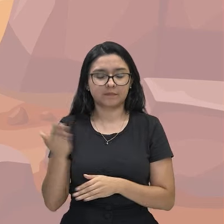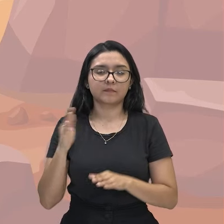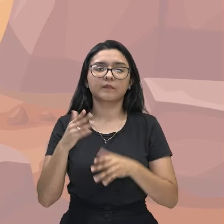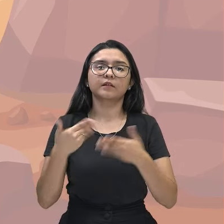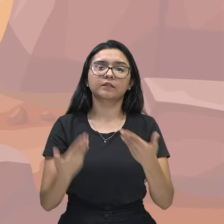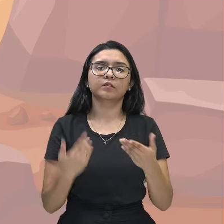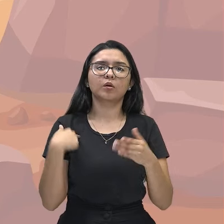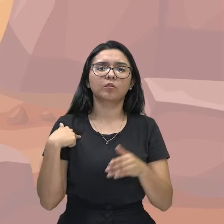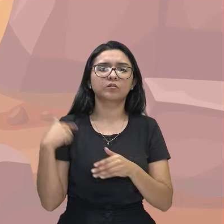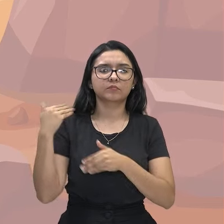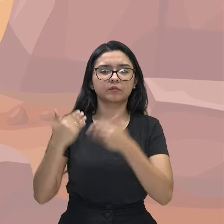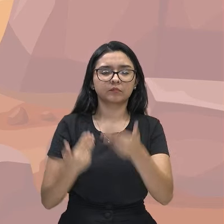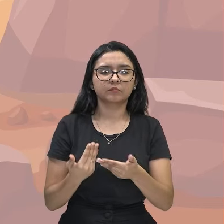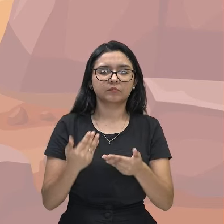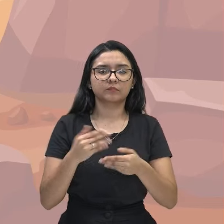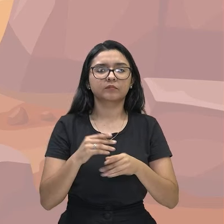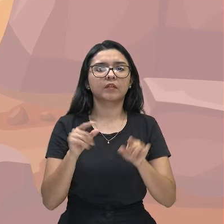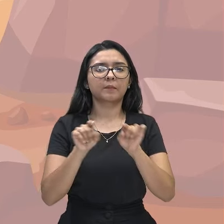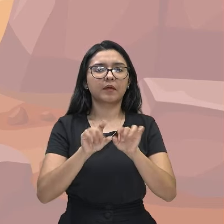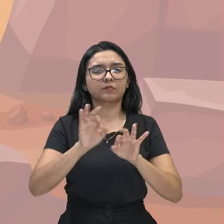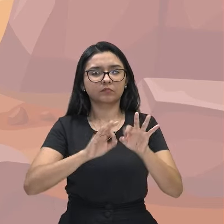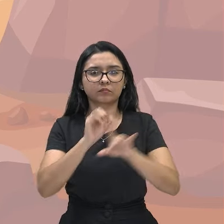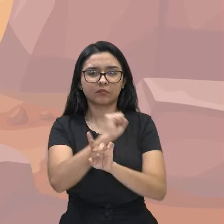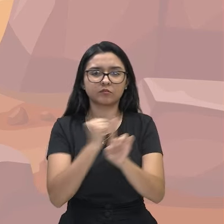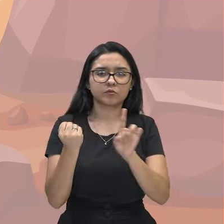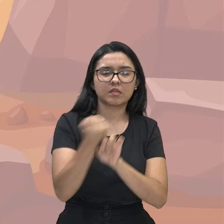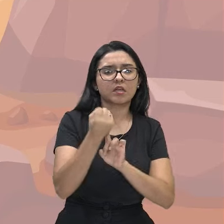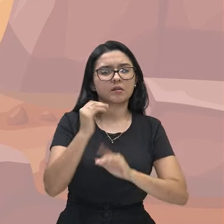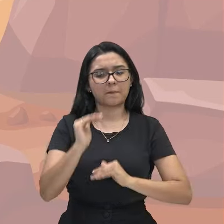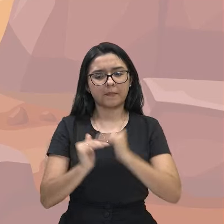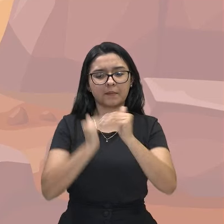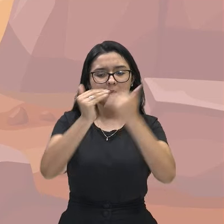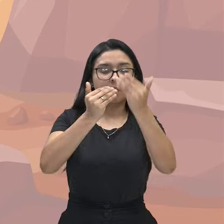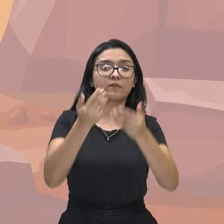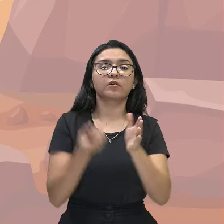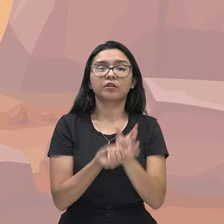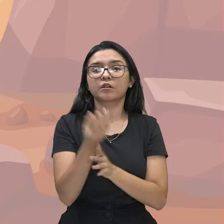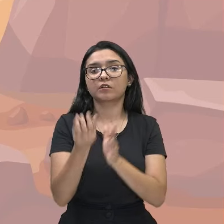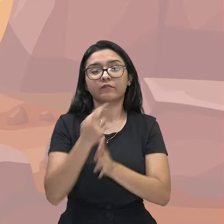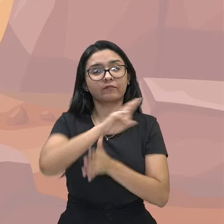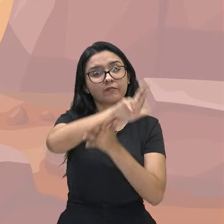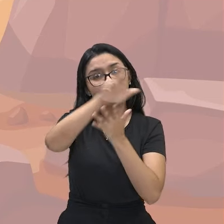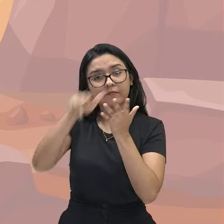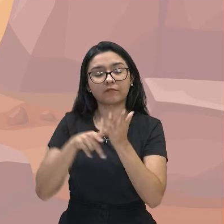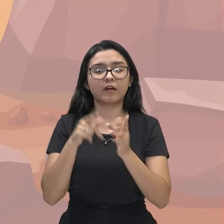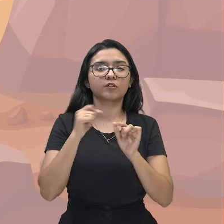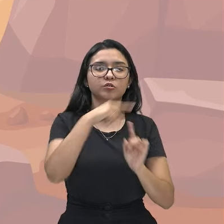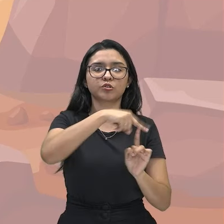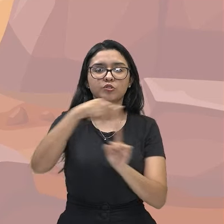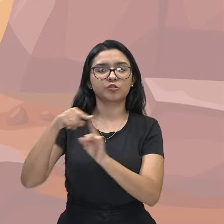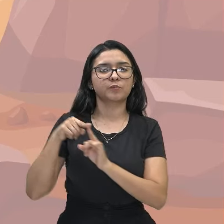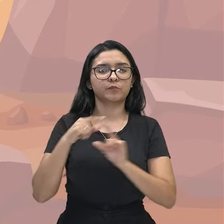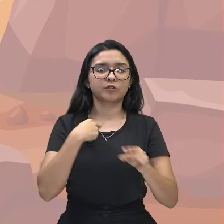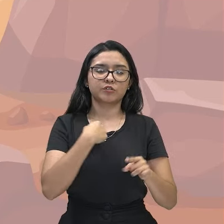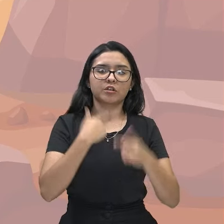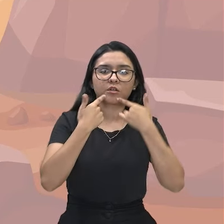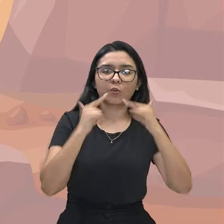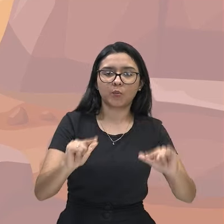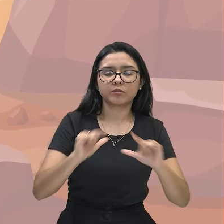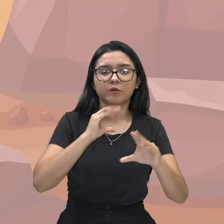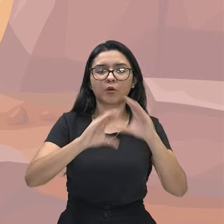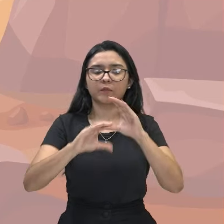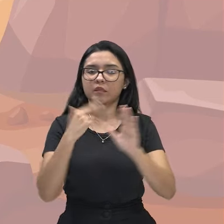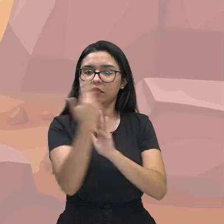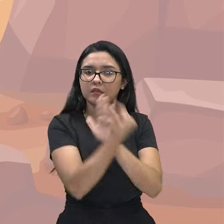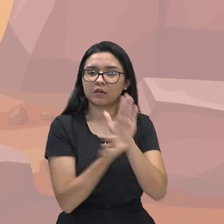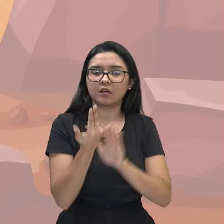organização humana, a organização social, ela evoluiu, foram criadas inúmeros meios de transmitir mensagens.